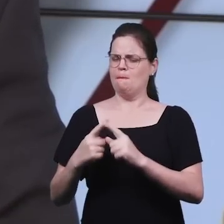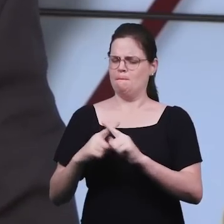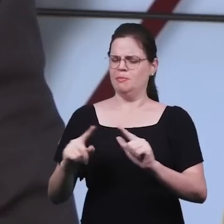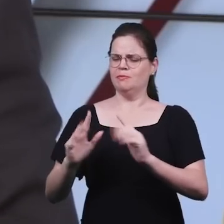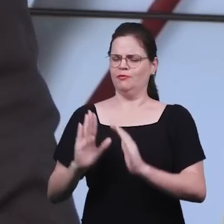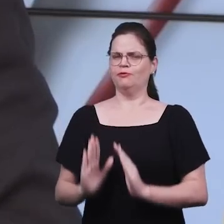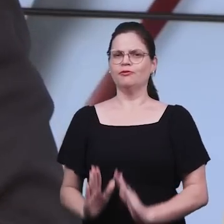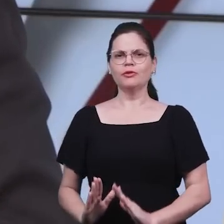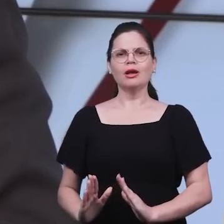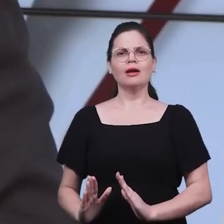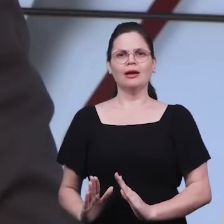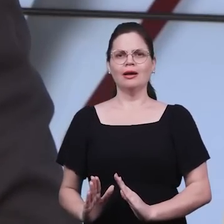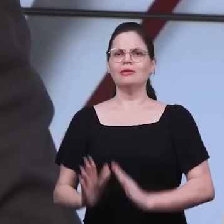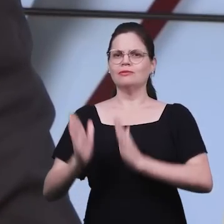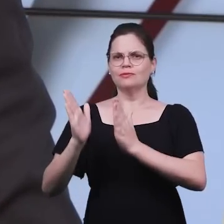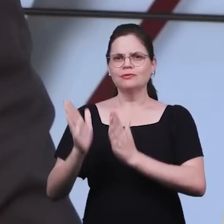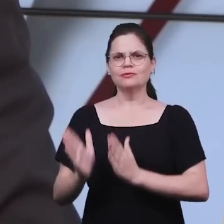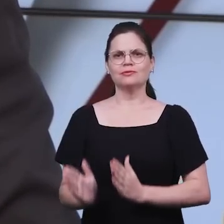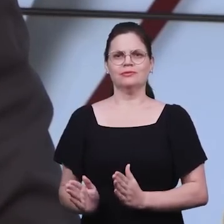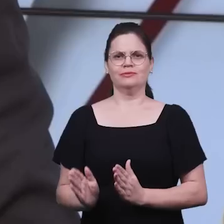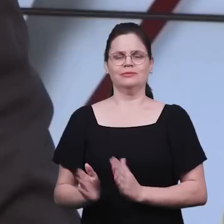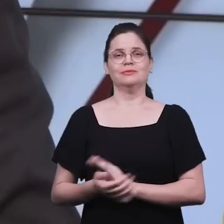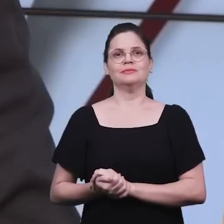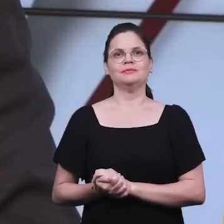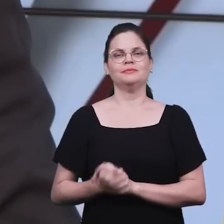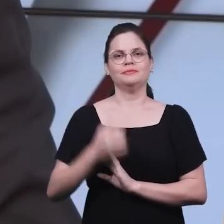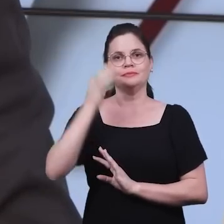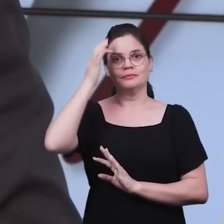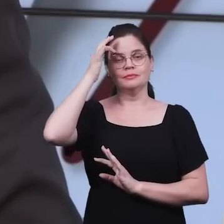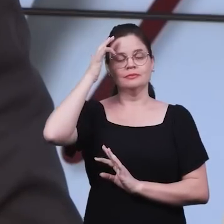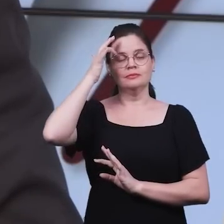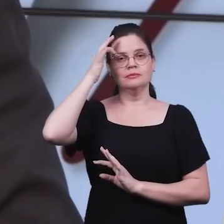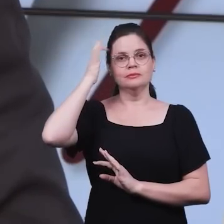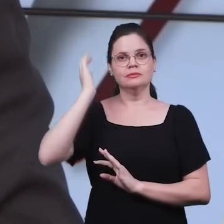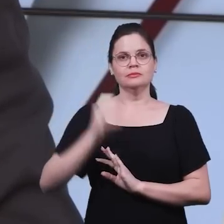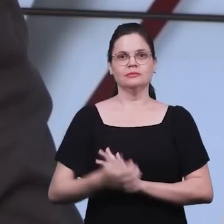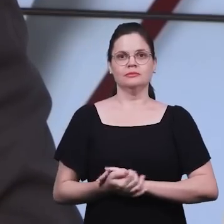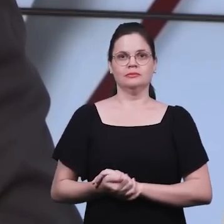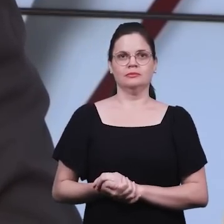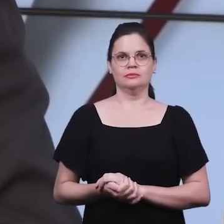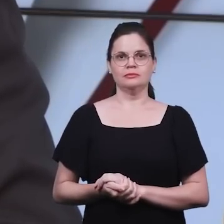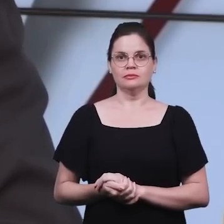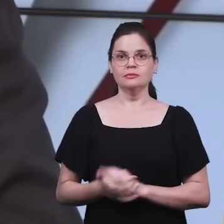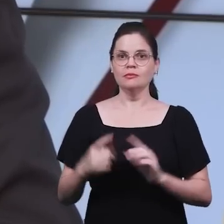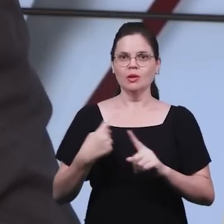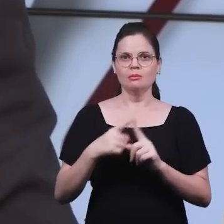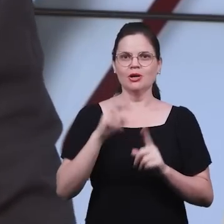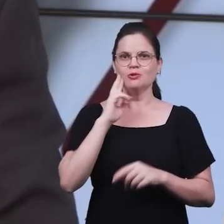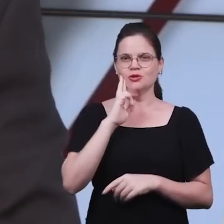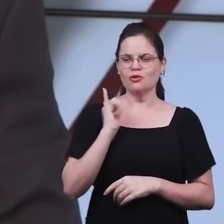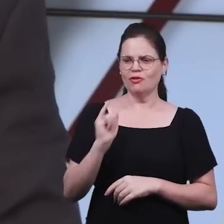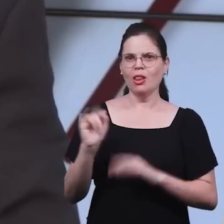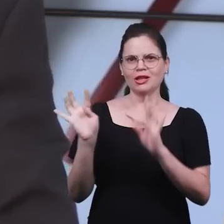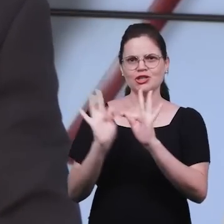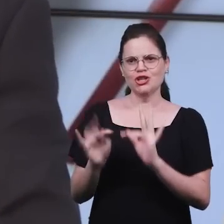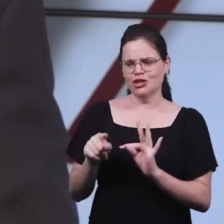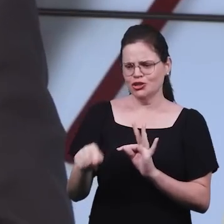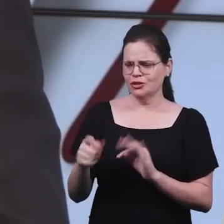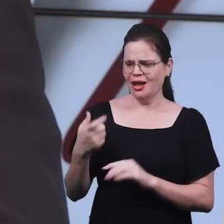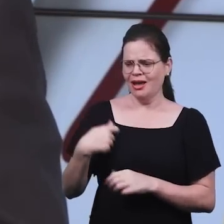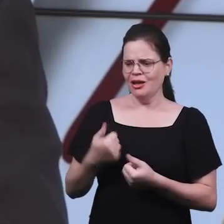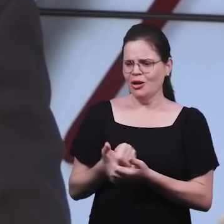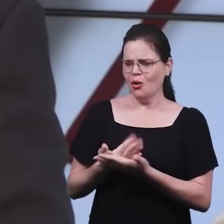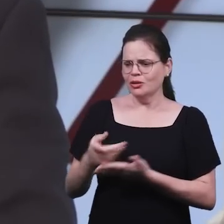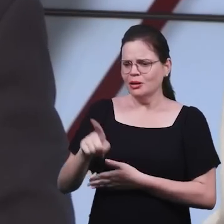né? Então foi um grande período. Diz assim, eu dei-lhe tempo para se arrepender. 1000